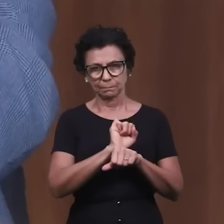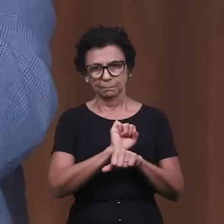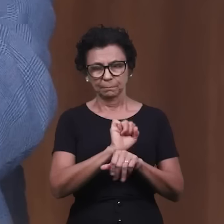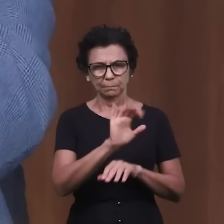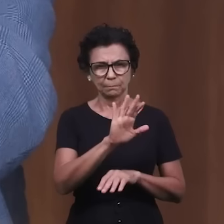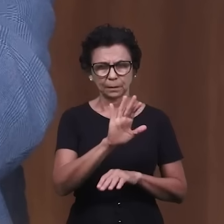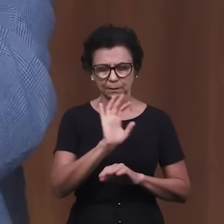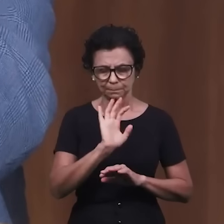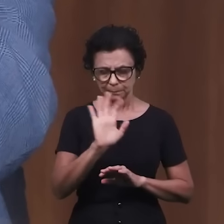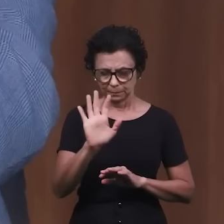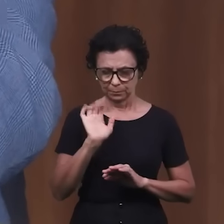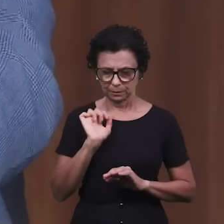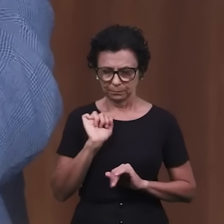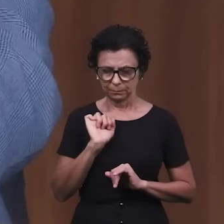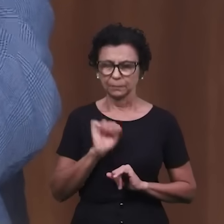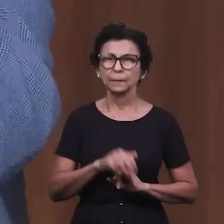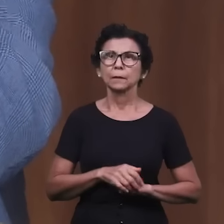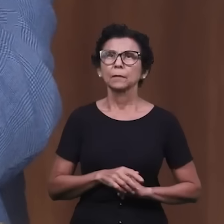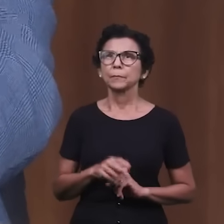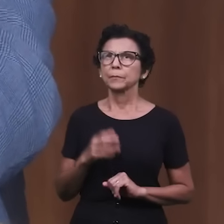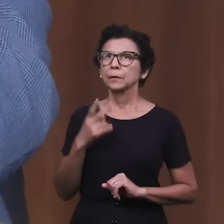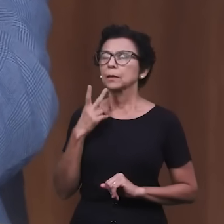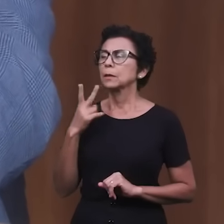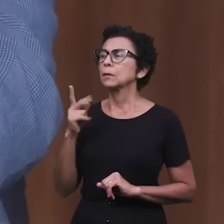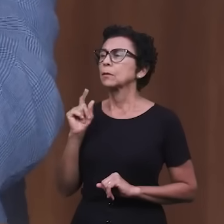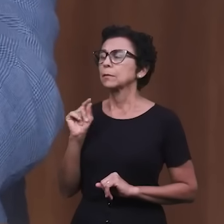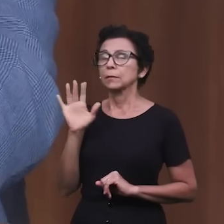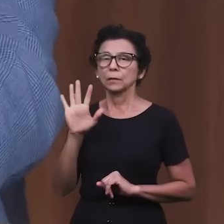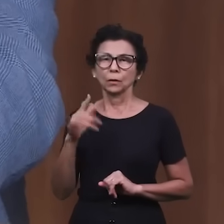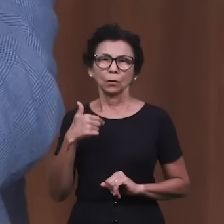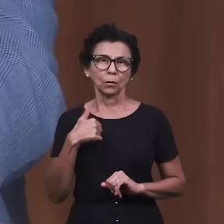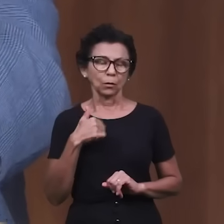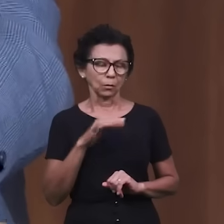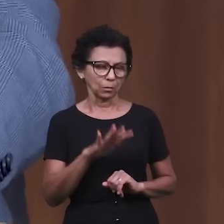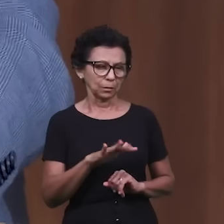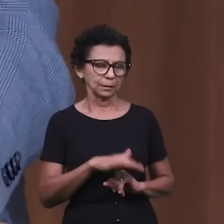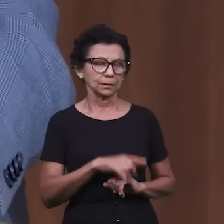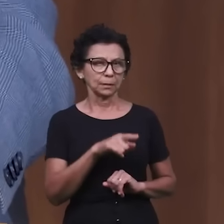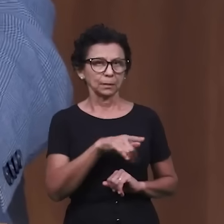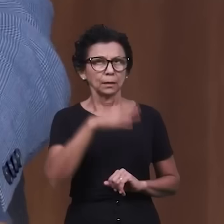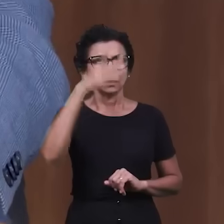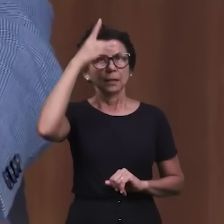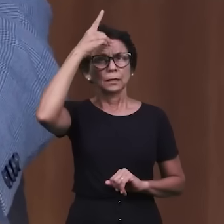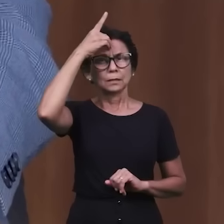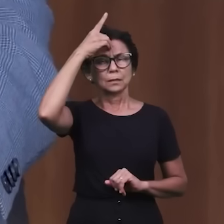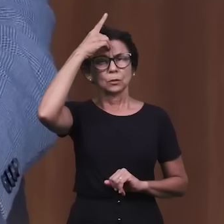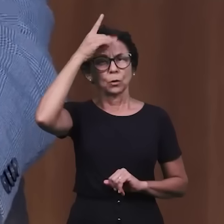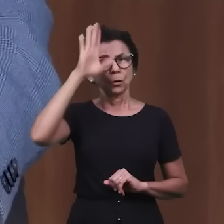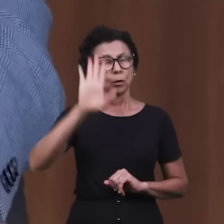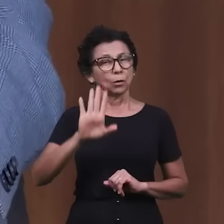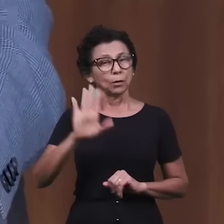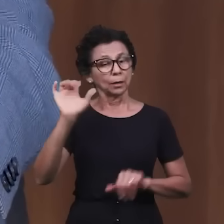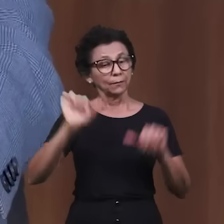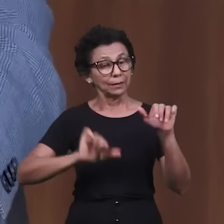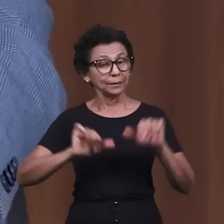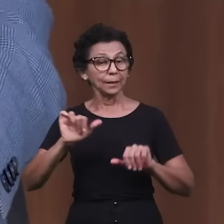Aí todo mundo falou, não, pastor, fala, o que é que você manda? Não, olha só, esse dono nós temos que parar nele.